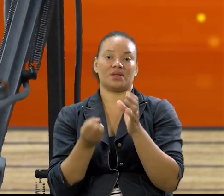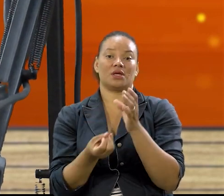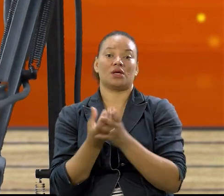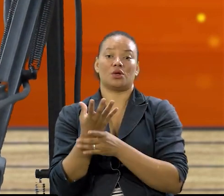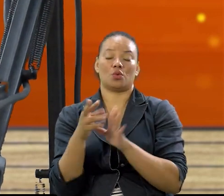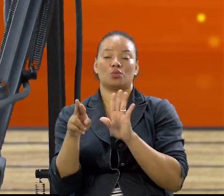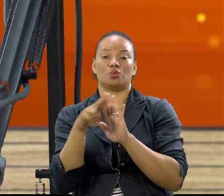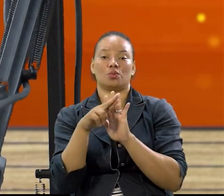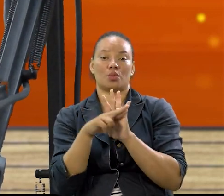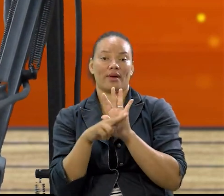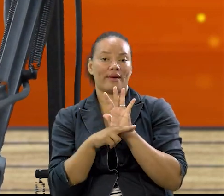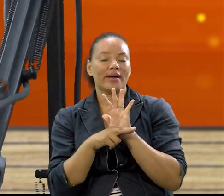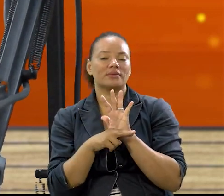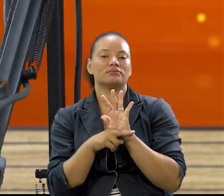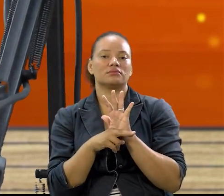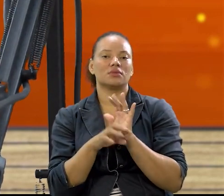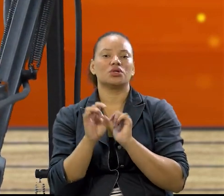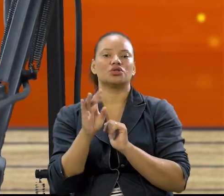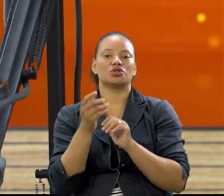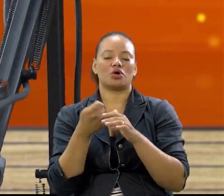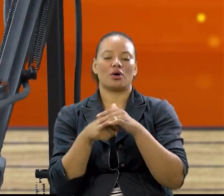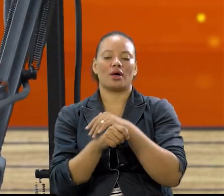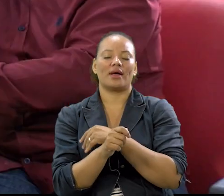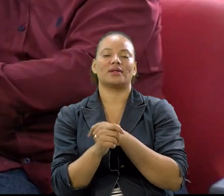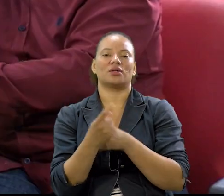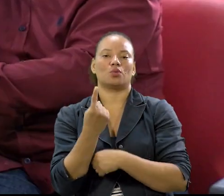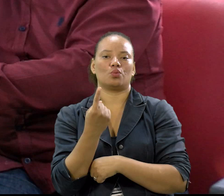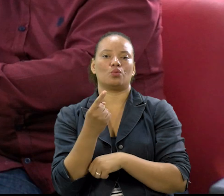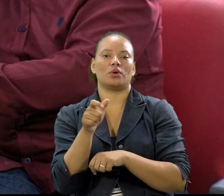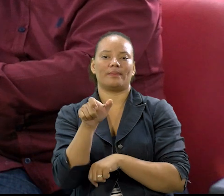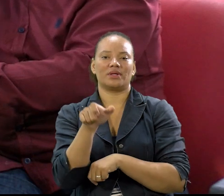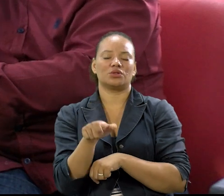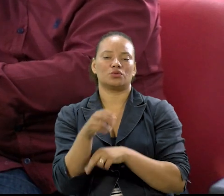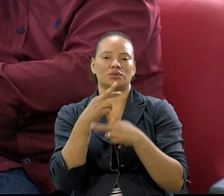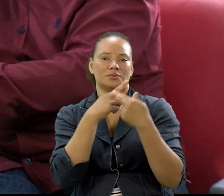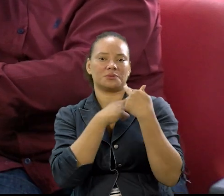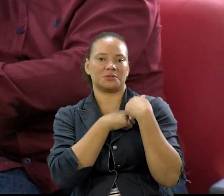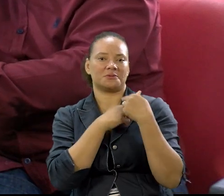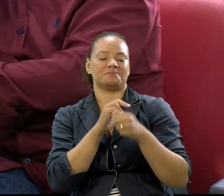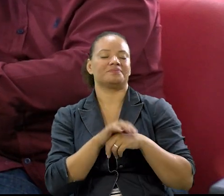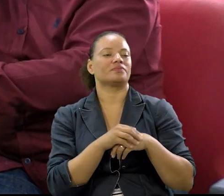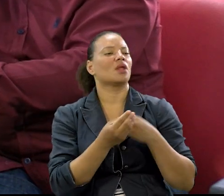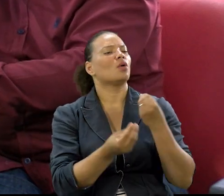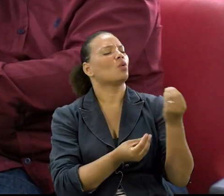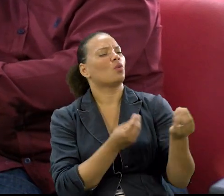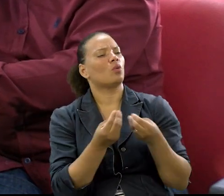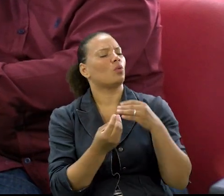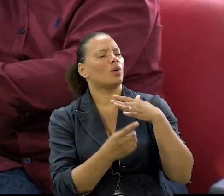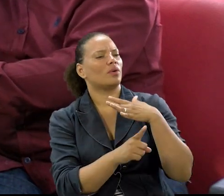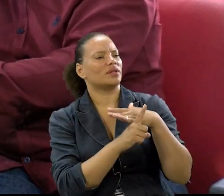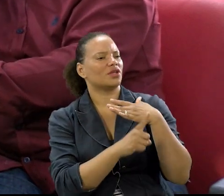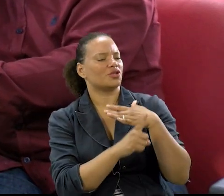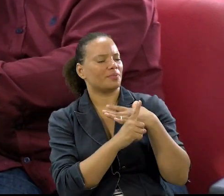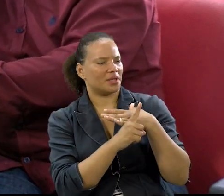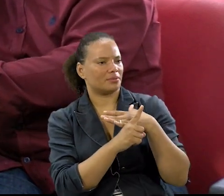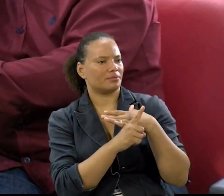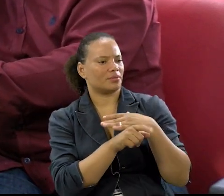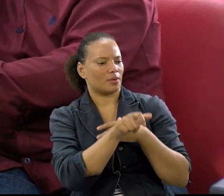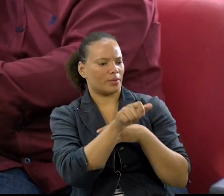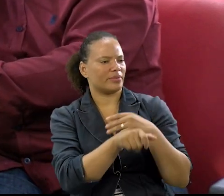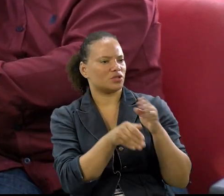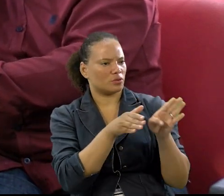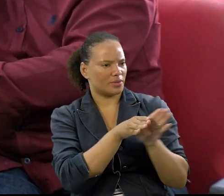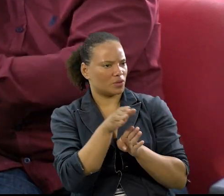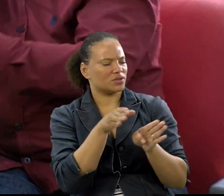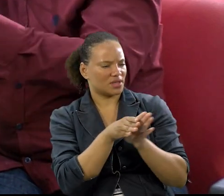normas então a criança entra com um acompanhante só como é que é o atendimento ali na frente Sérgio vocês têm ali uma pessoa para orientar